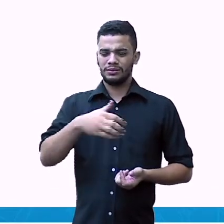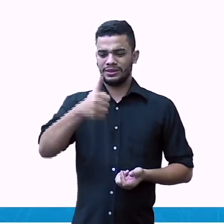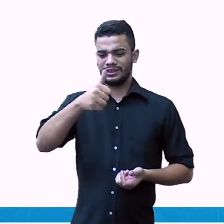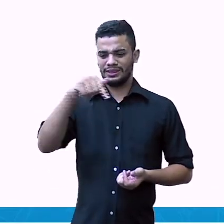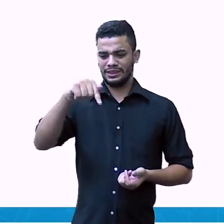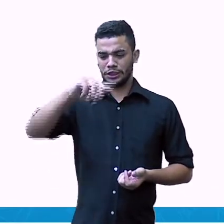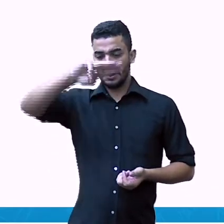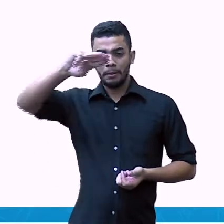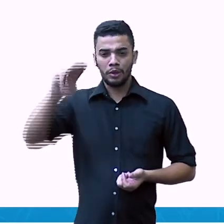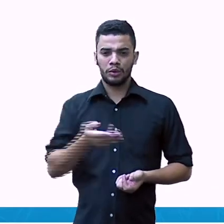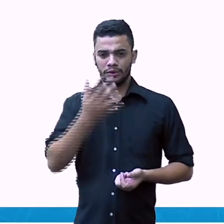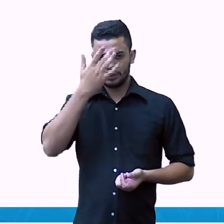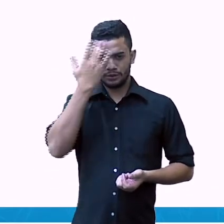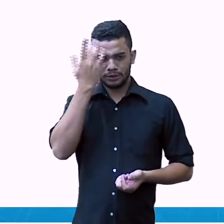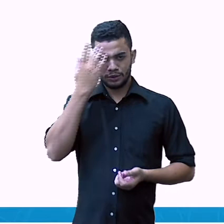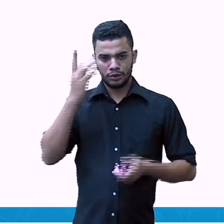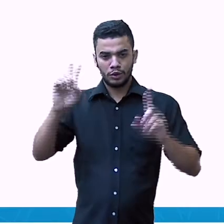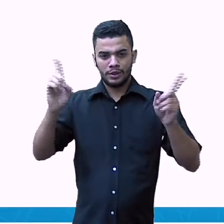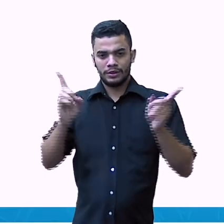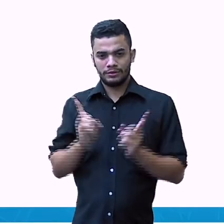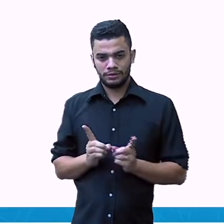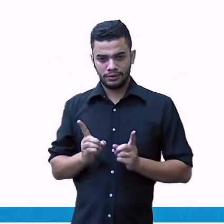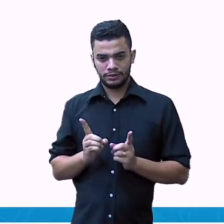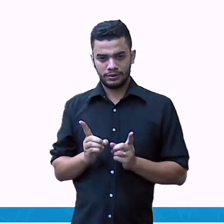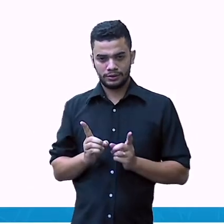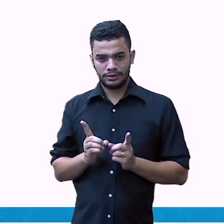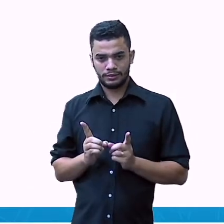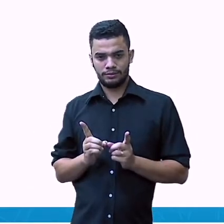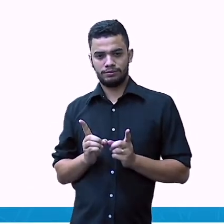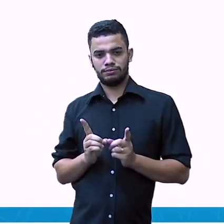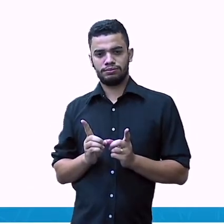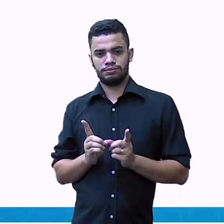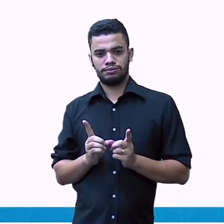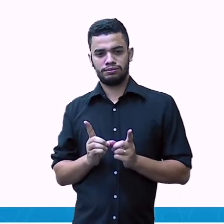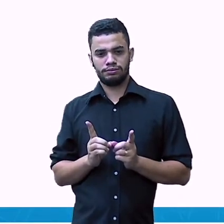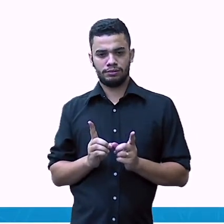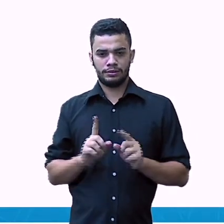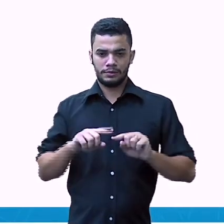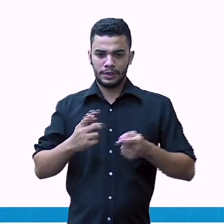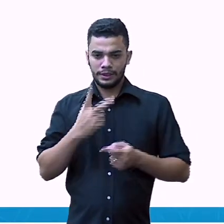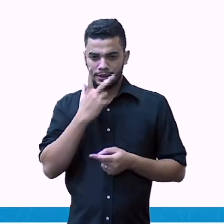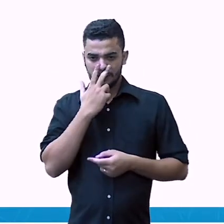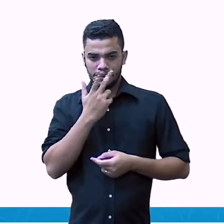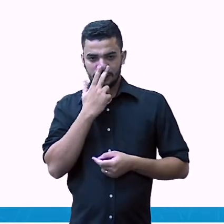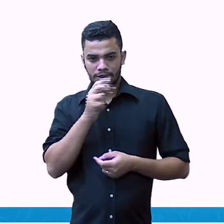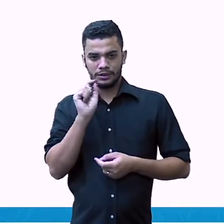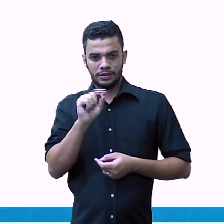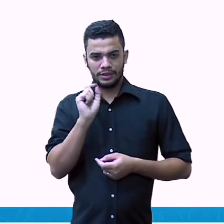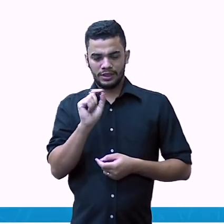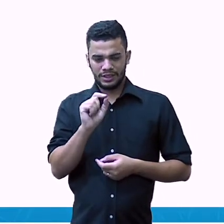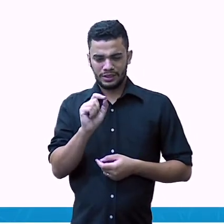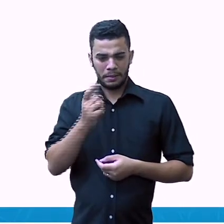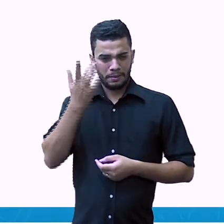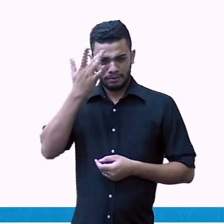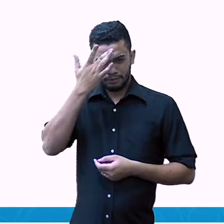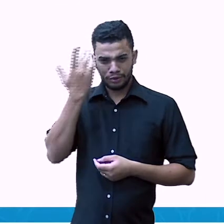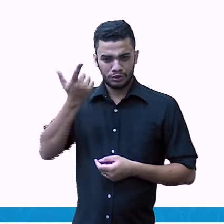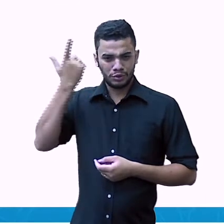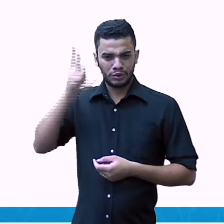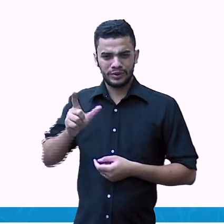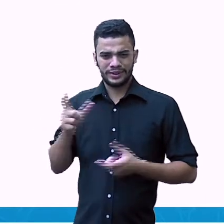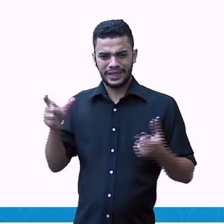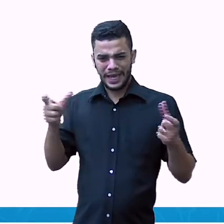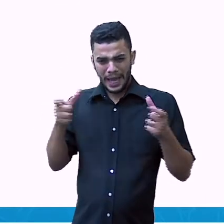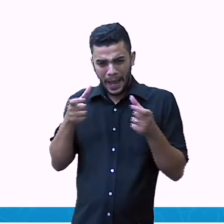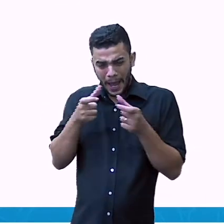em 2015, de acordo com as informações do Ministério do Trabalho. Pesquisas apontam que isso